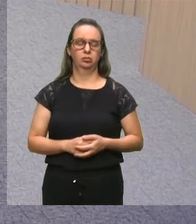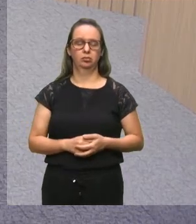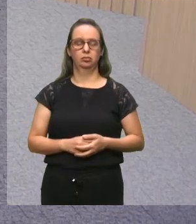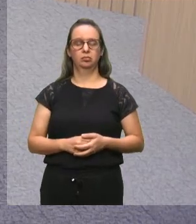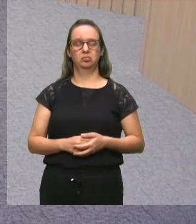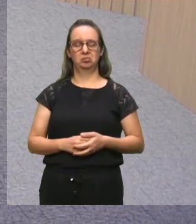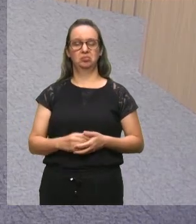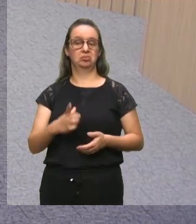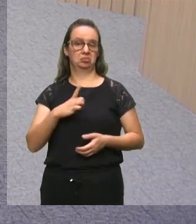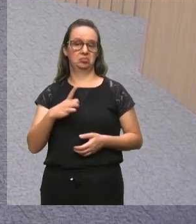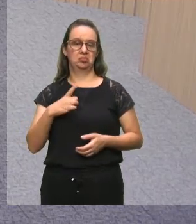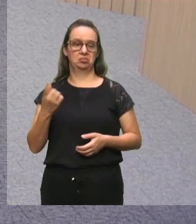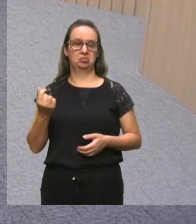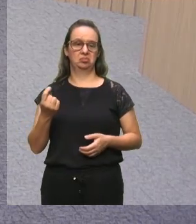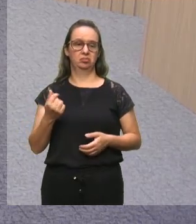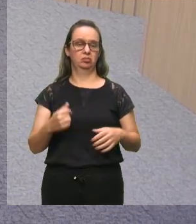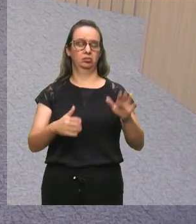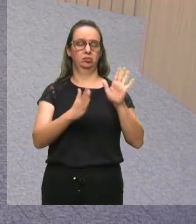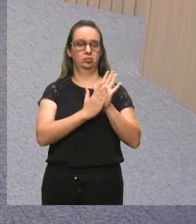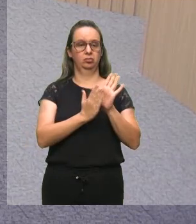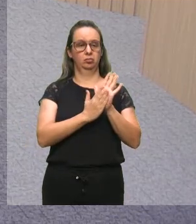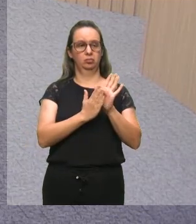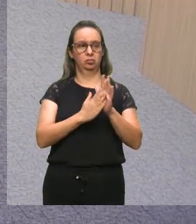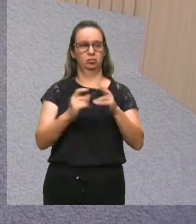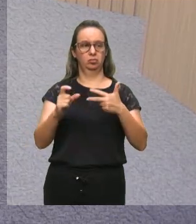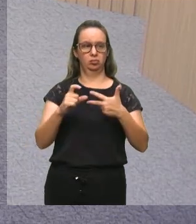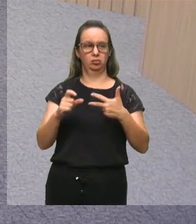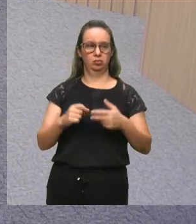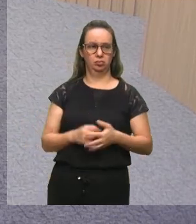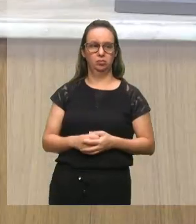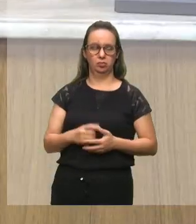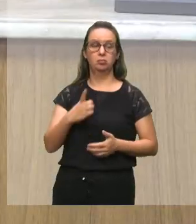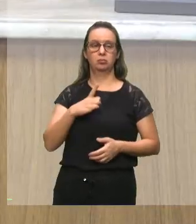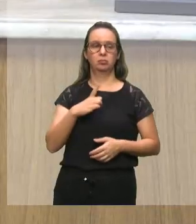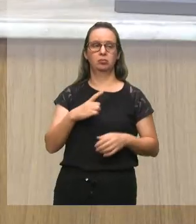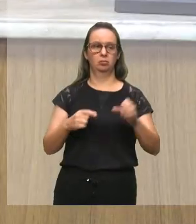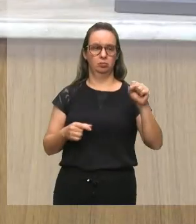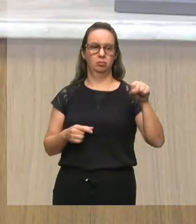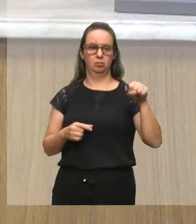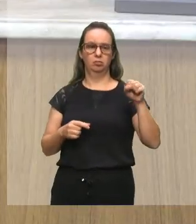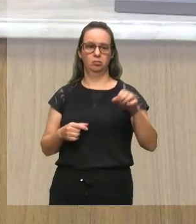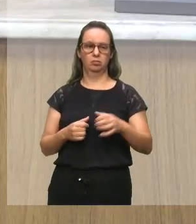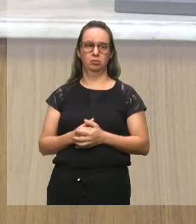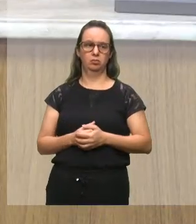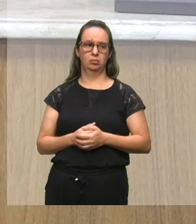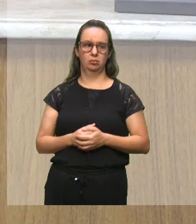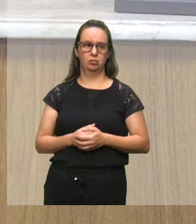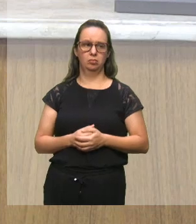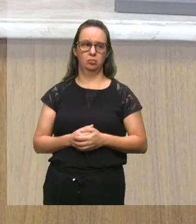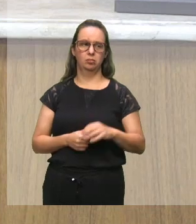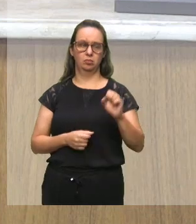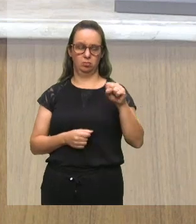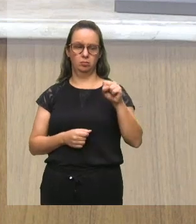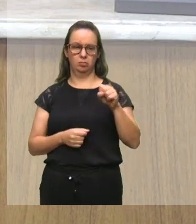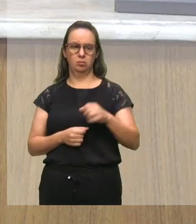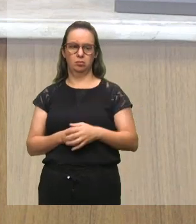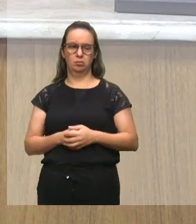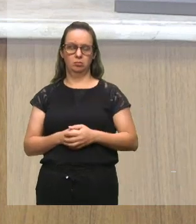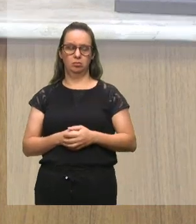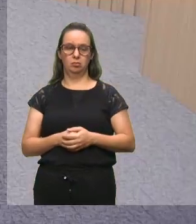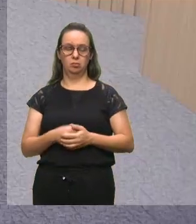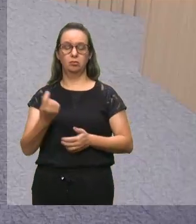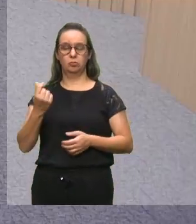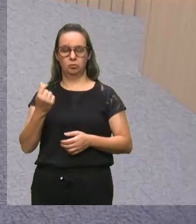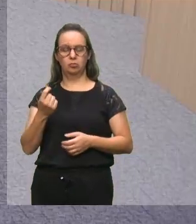proposta elaborada pelo Executivo? Existem condições para pagamento. Esse valor comporta? Sim.